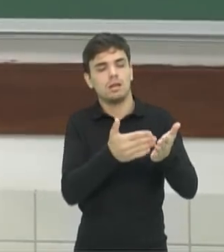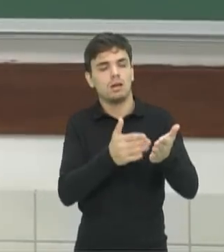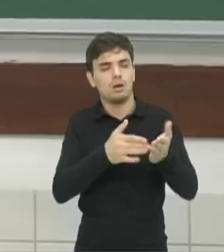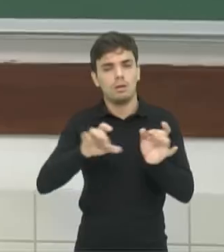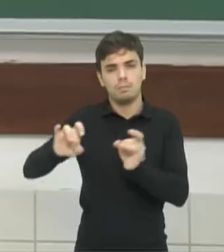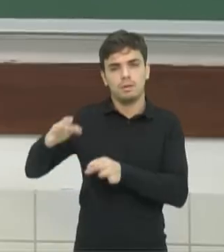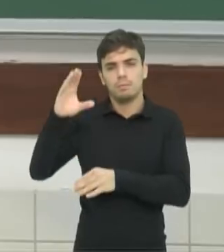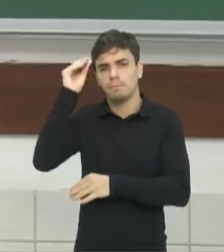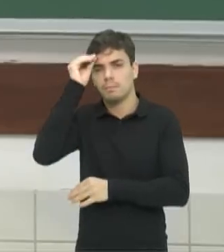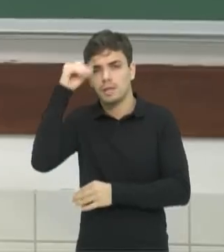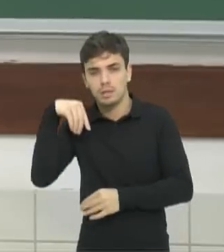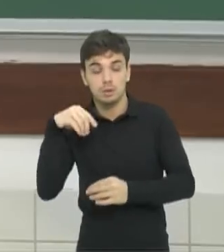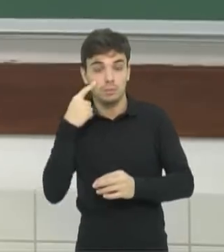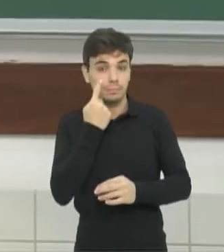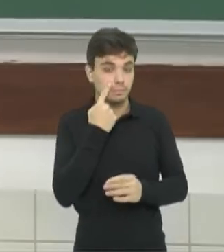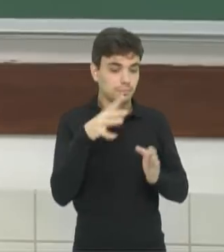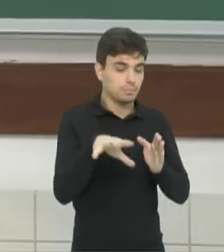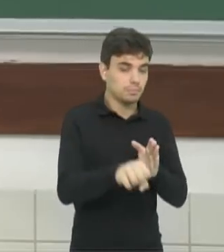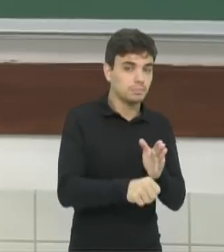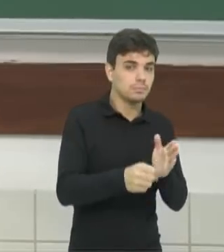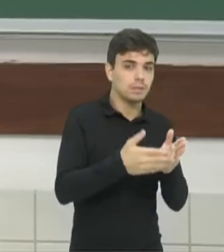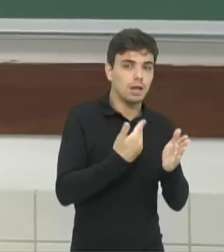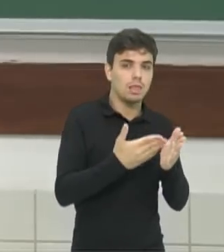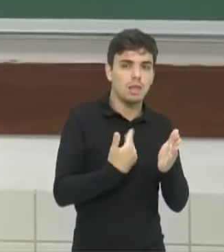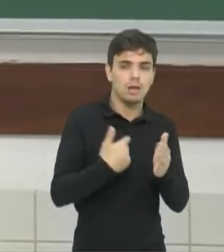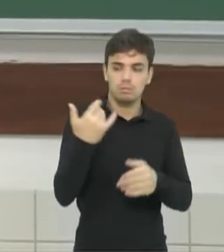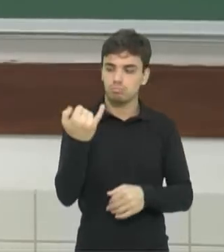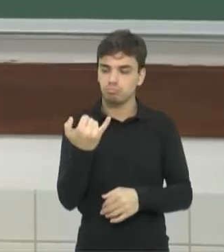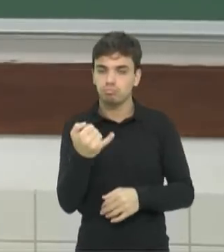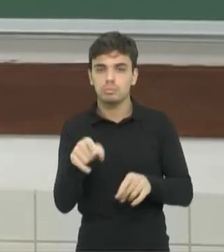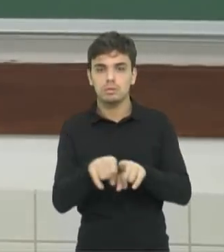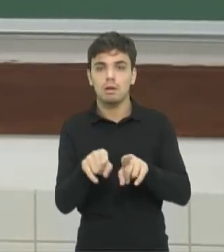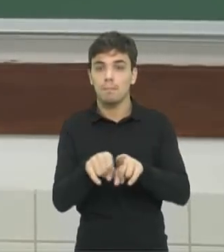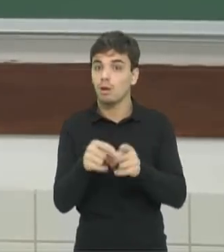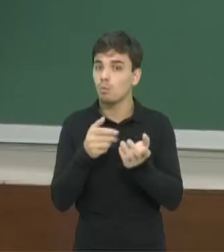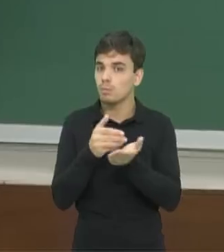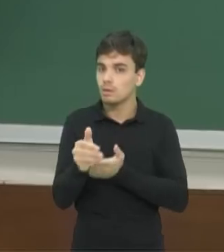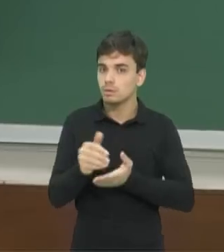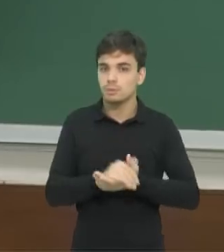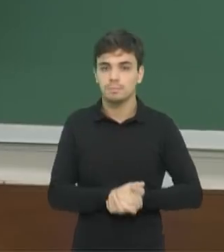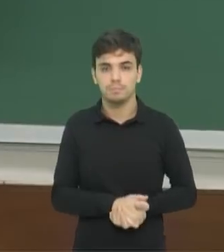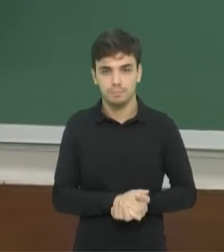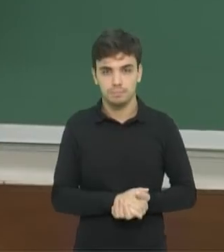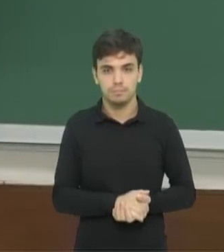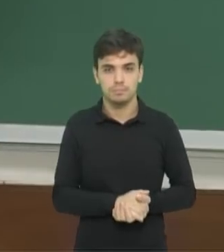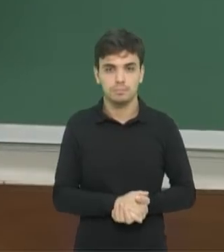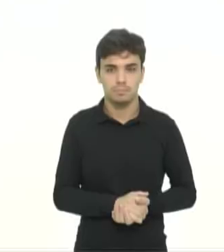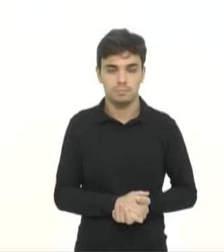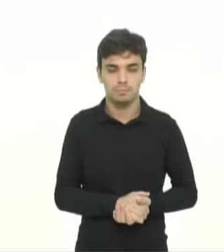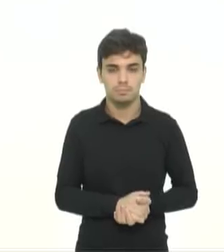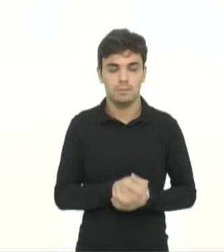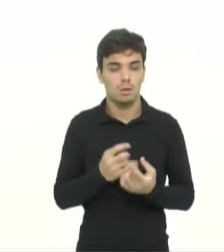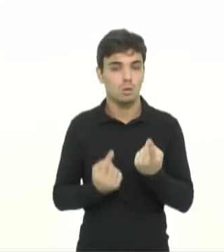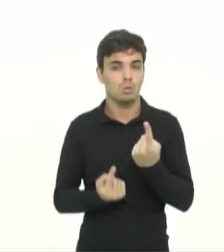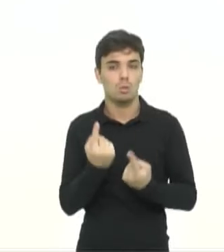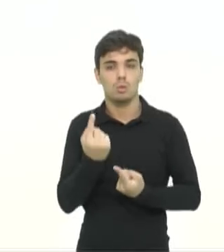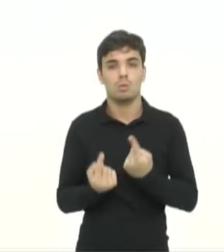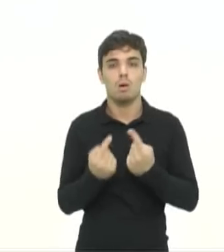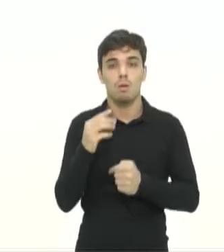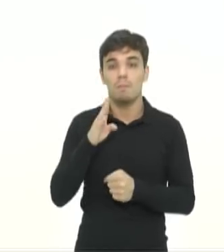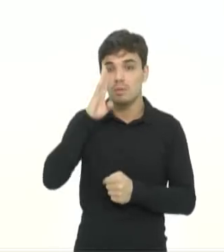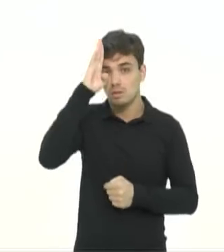Pega o caderno, uma caneta sensacional, a melhor letra possível e vamos lá. Vem com a prof aqui. Qual é a